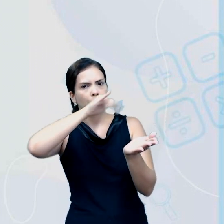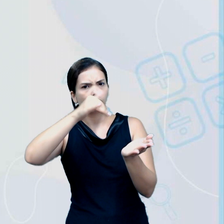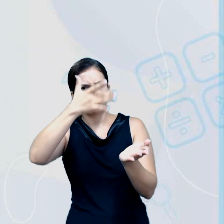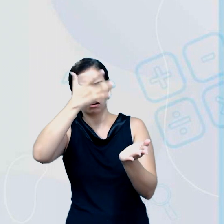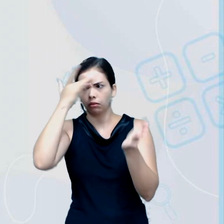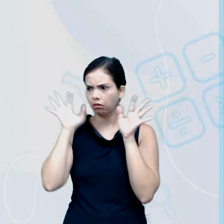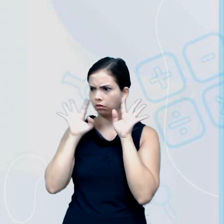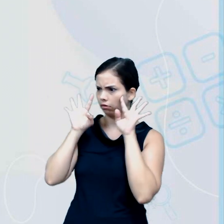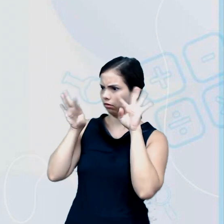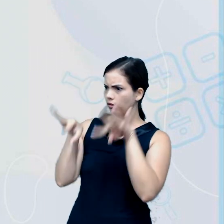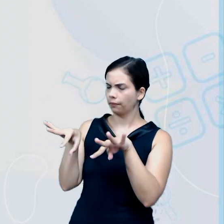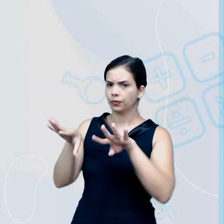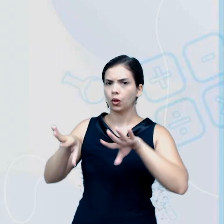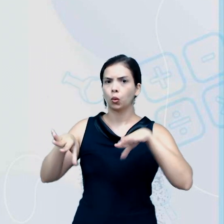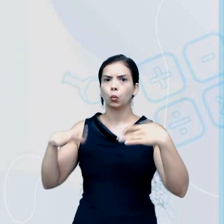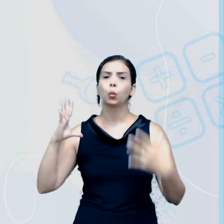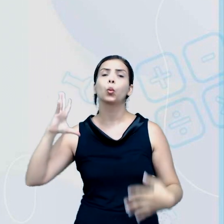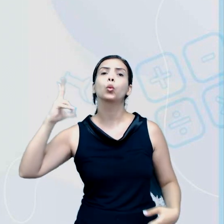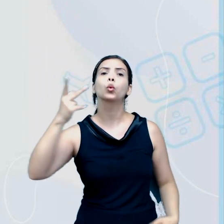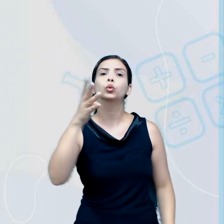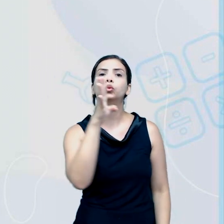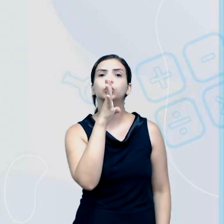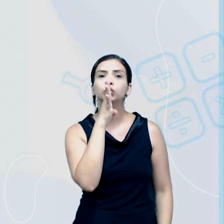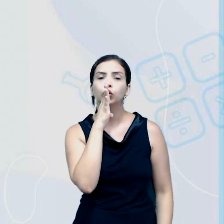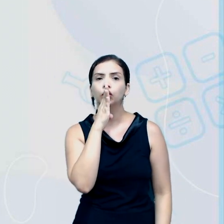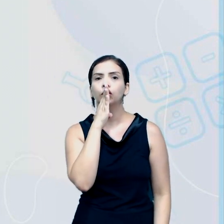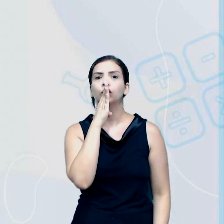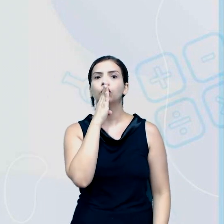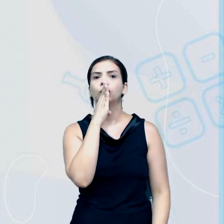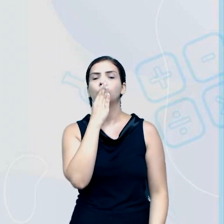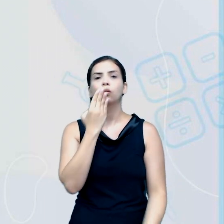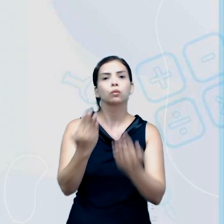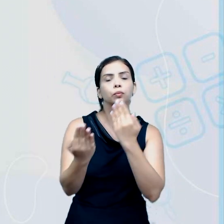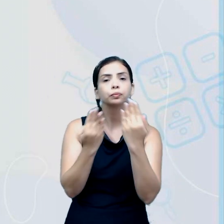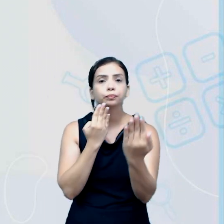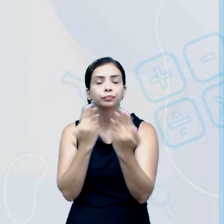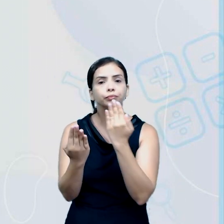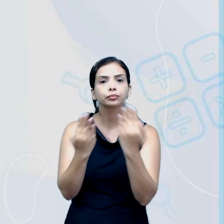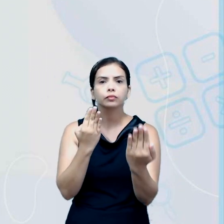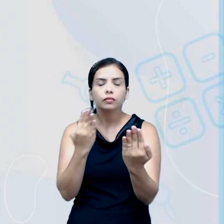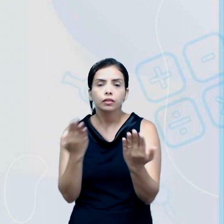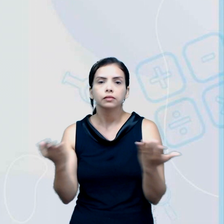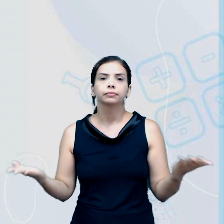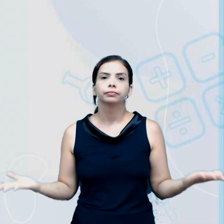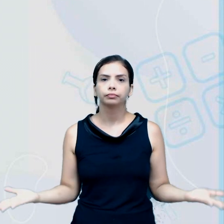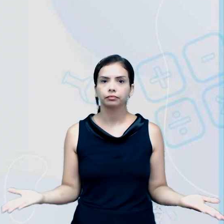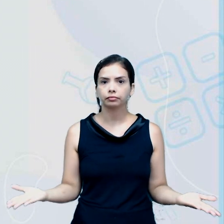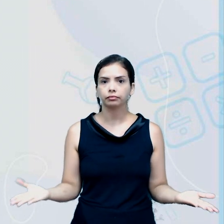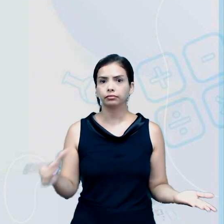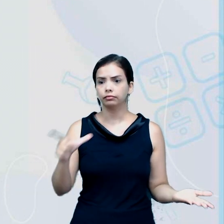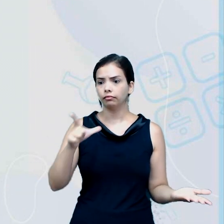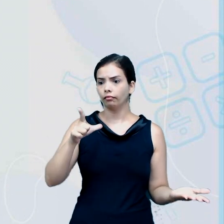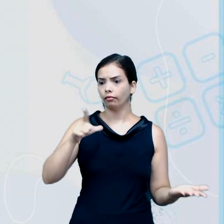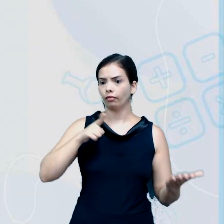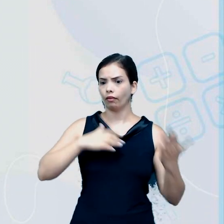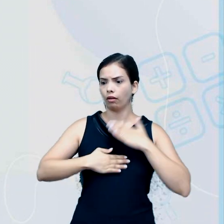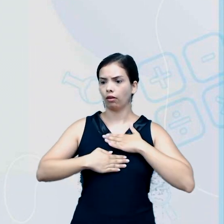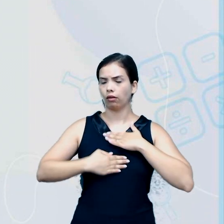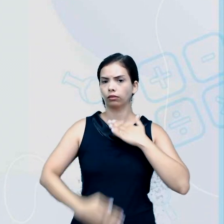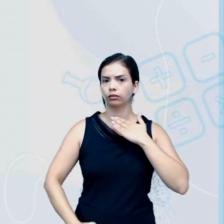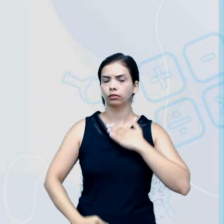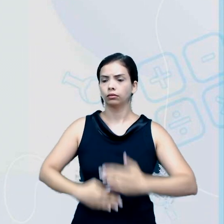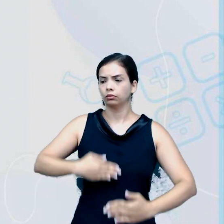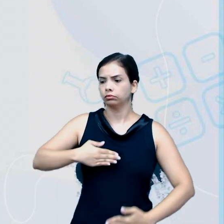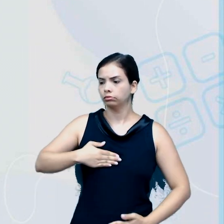e esse quando todos Calam ele dialoga né com aquela coisa de tá lá um corpo estendido no chão